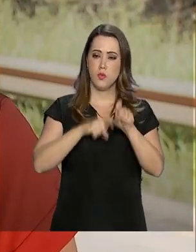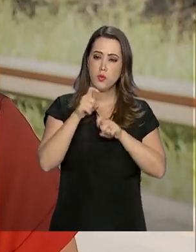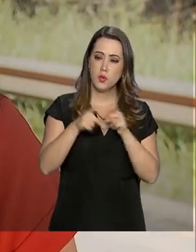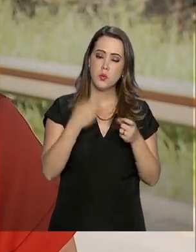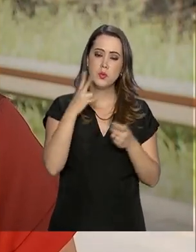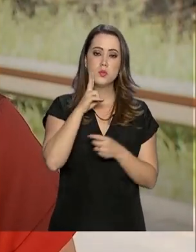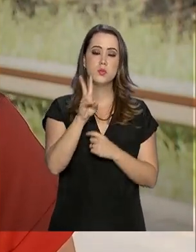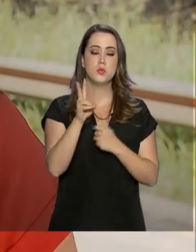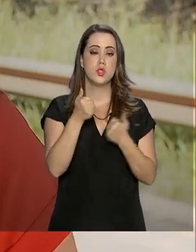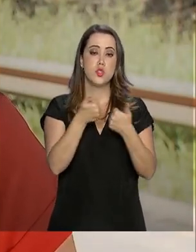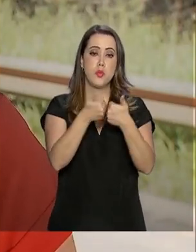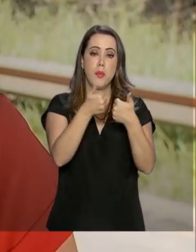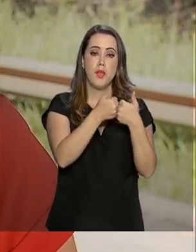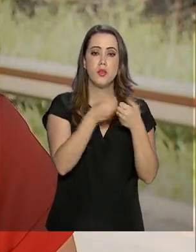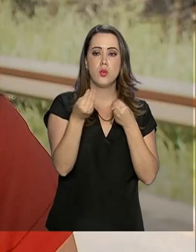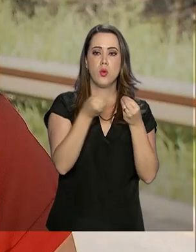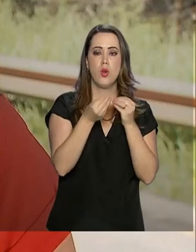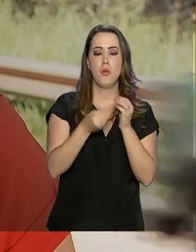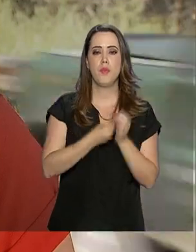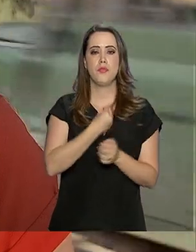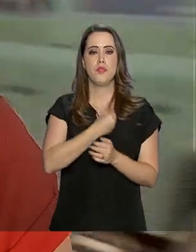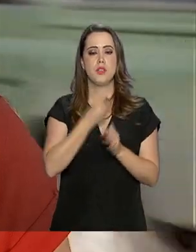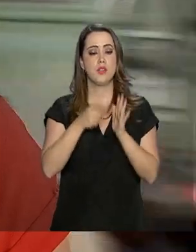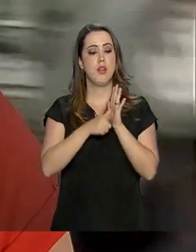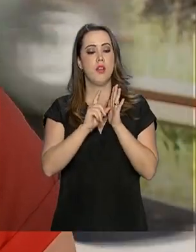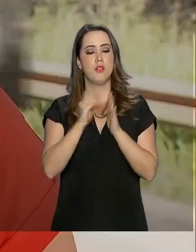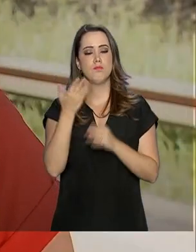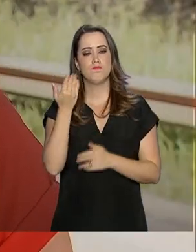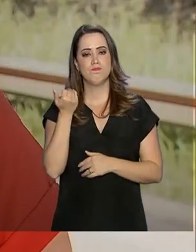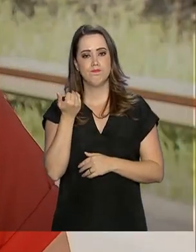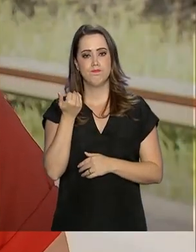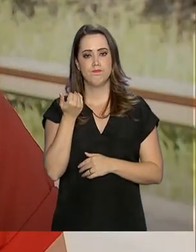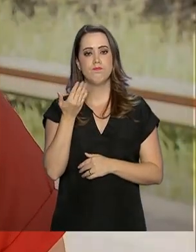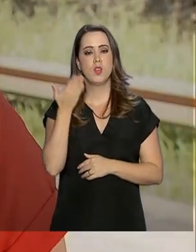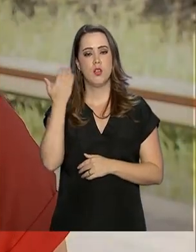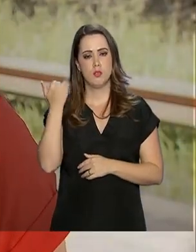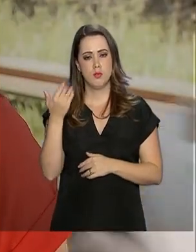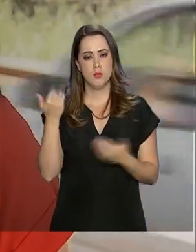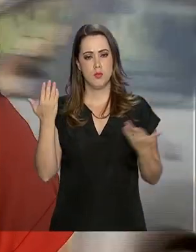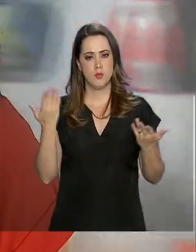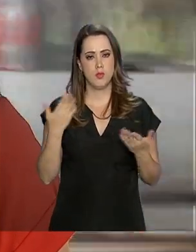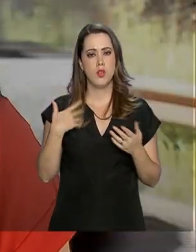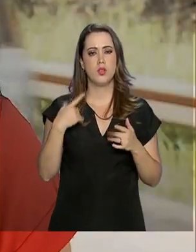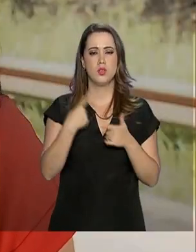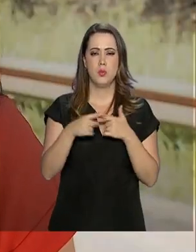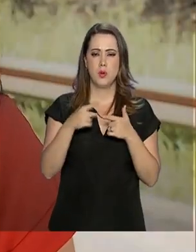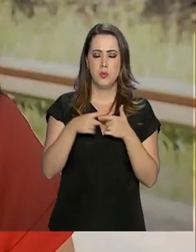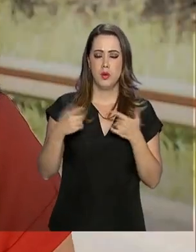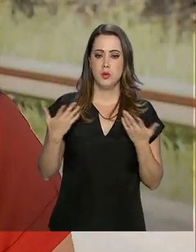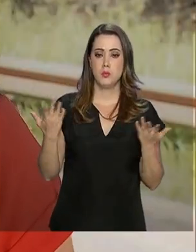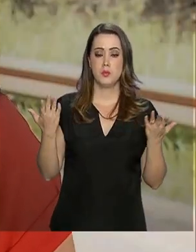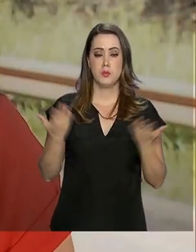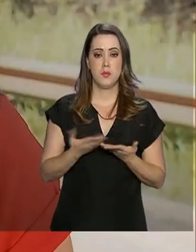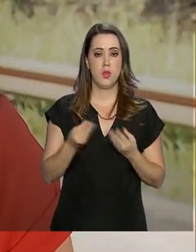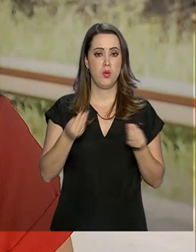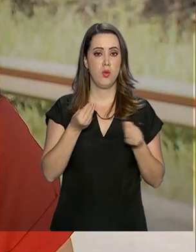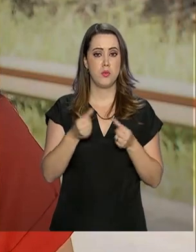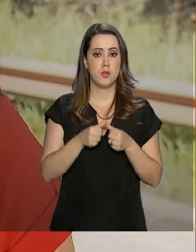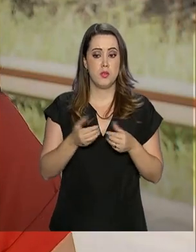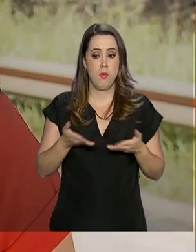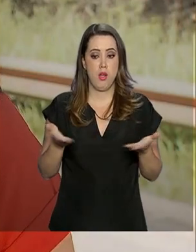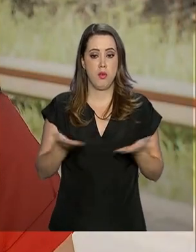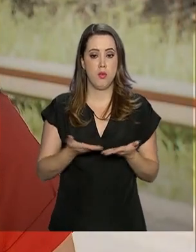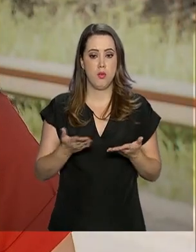de acompanhar como era a vida dessas pessoas anteriormente ao desastre, como estão